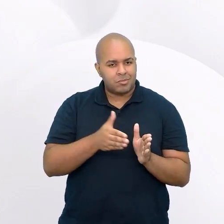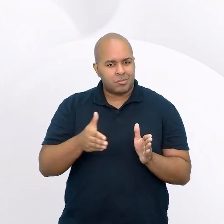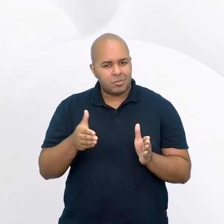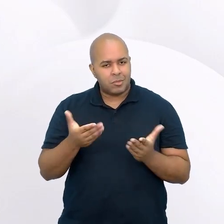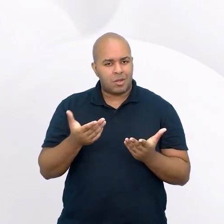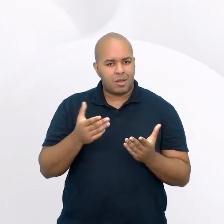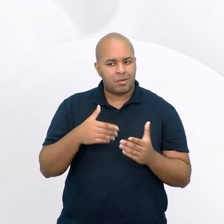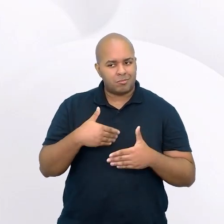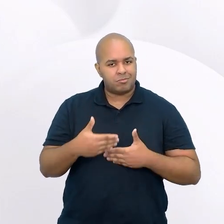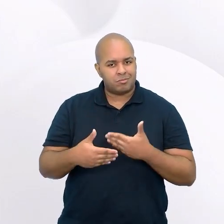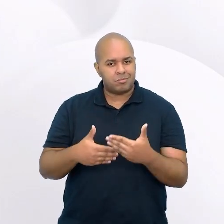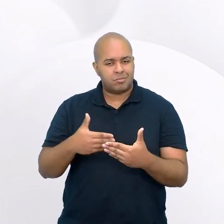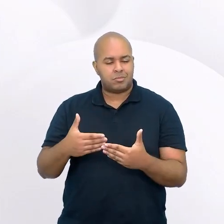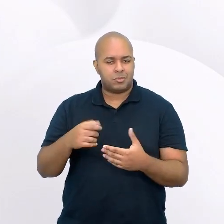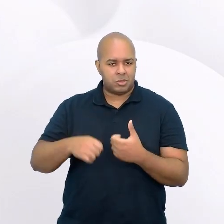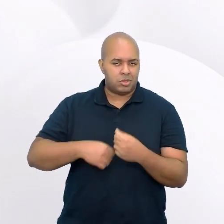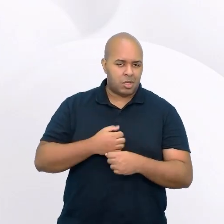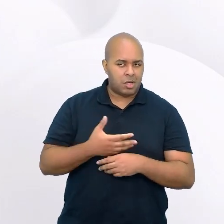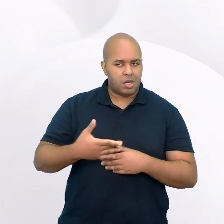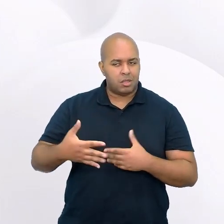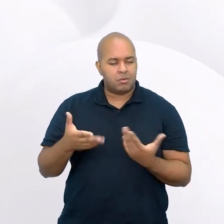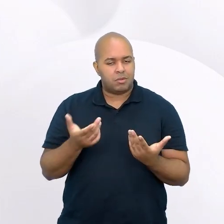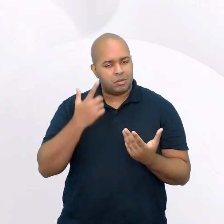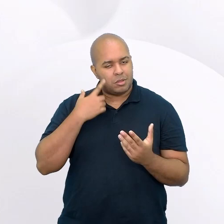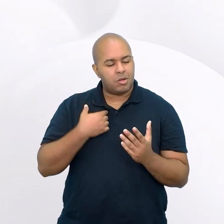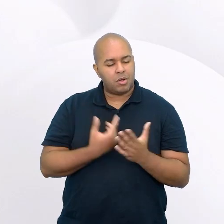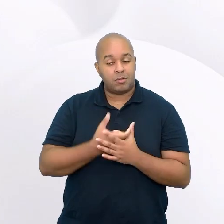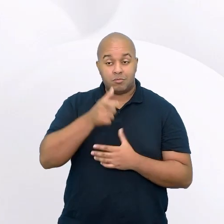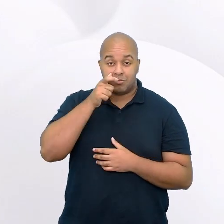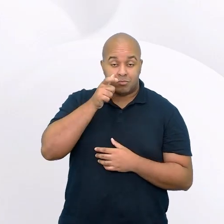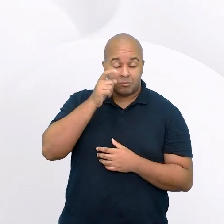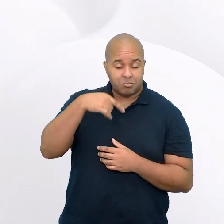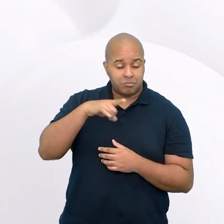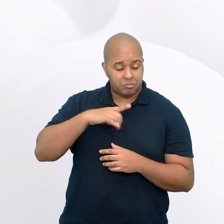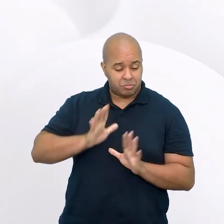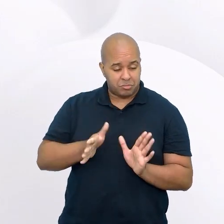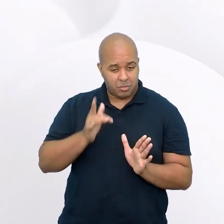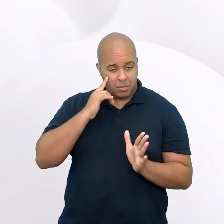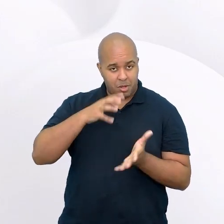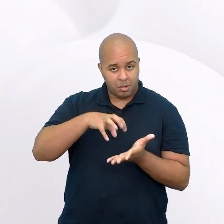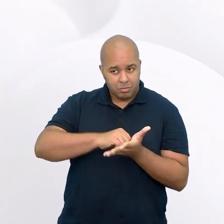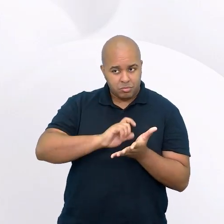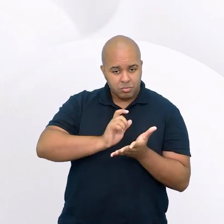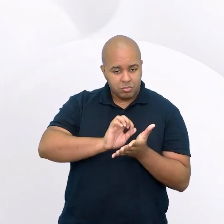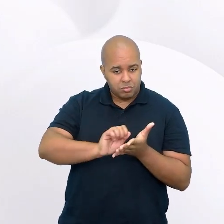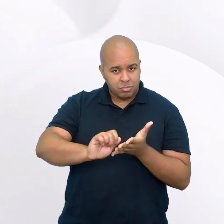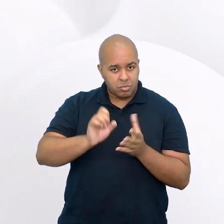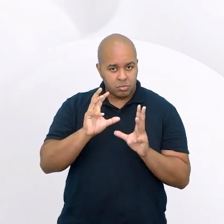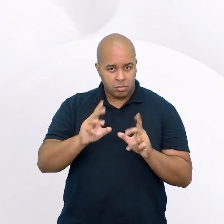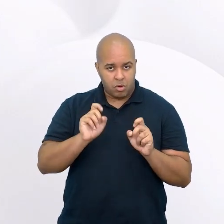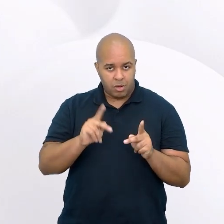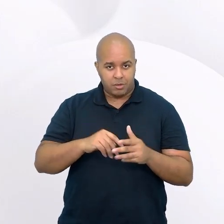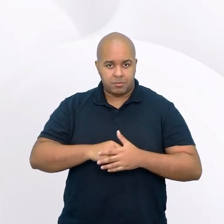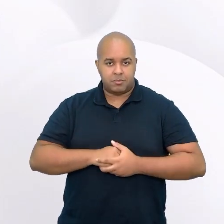formativo ao longo do ano então é interessante que você já tenham esse registro organizado